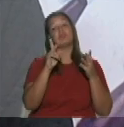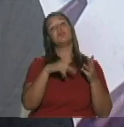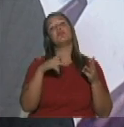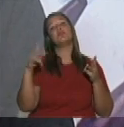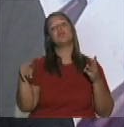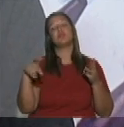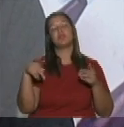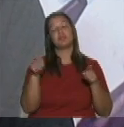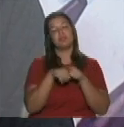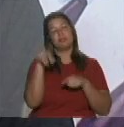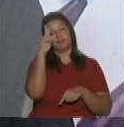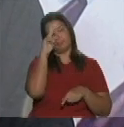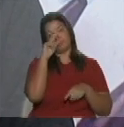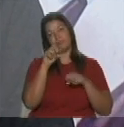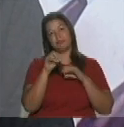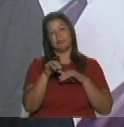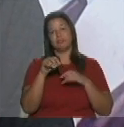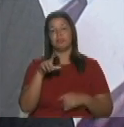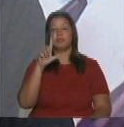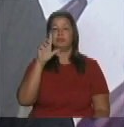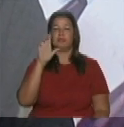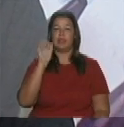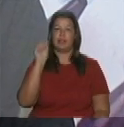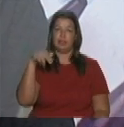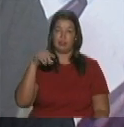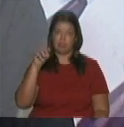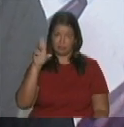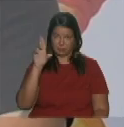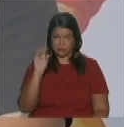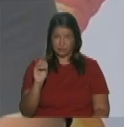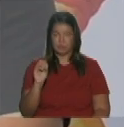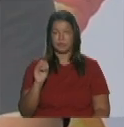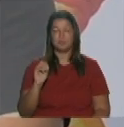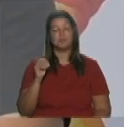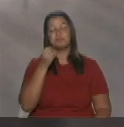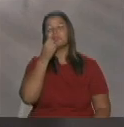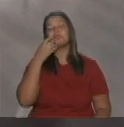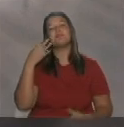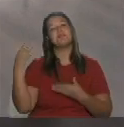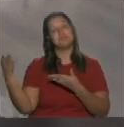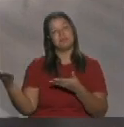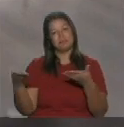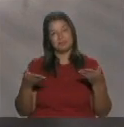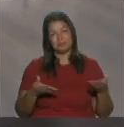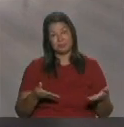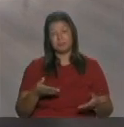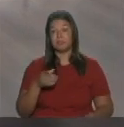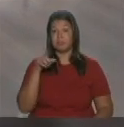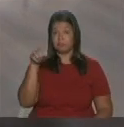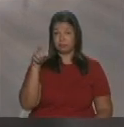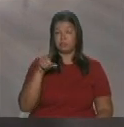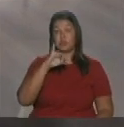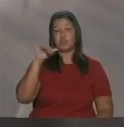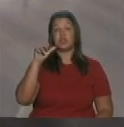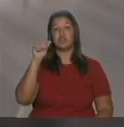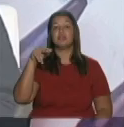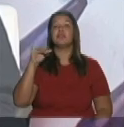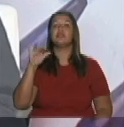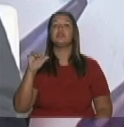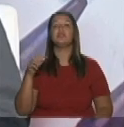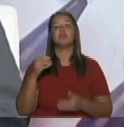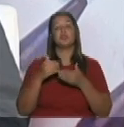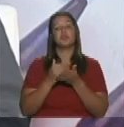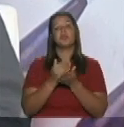Nascimento e o professor e contador de histórias Leandro Pedro. Muito bem-vindos ao programa. Janine, vou começar com o